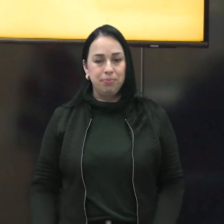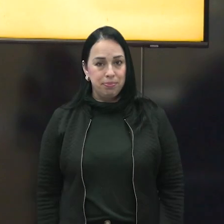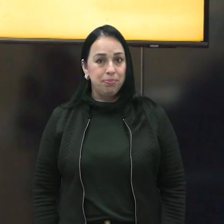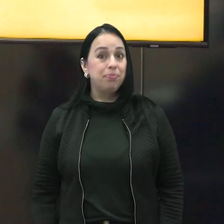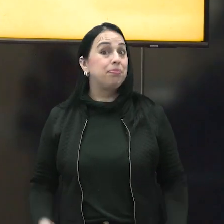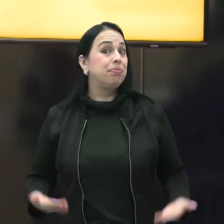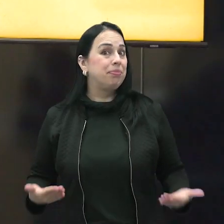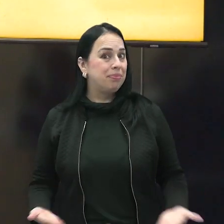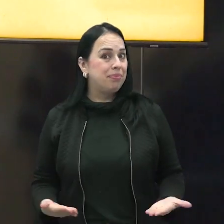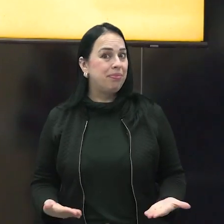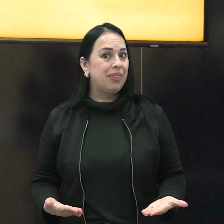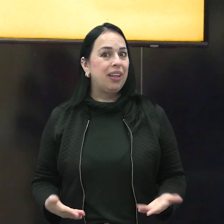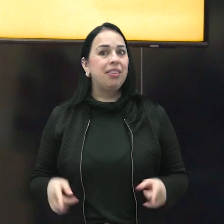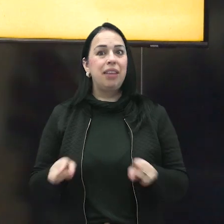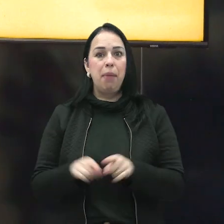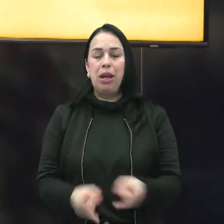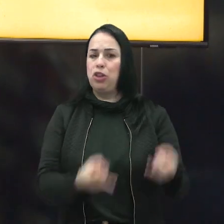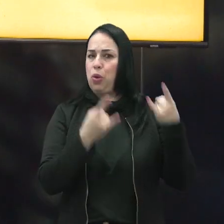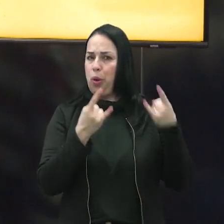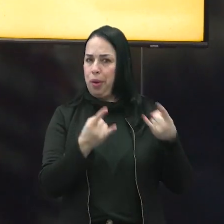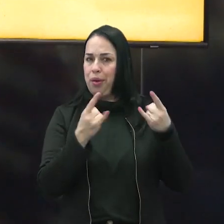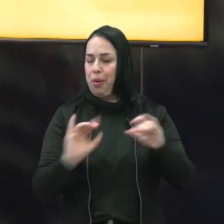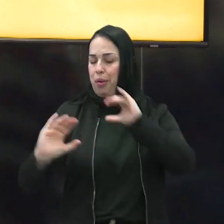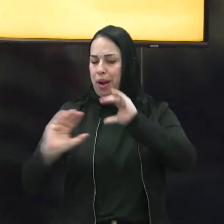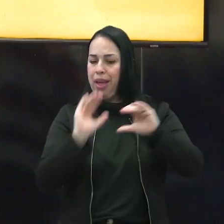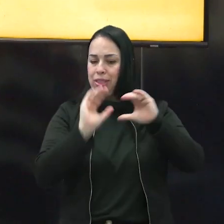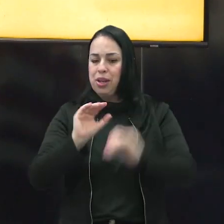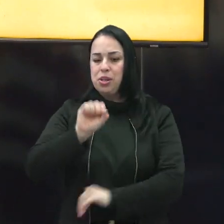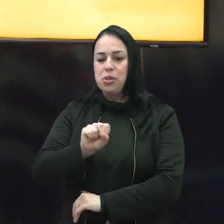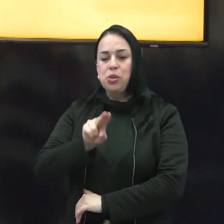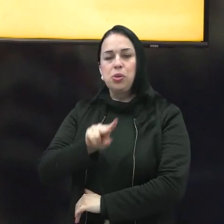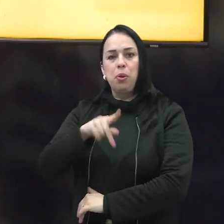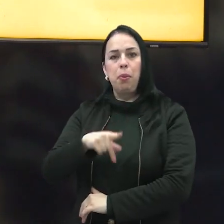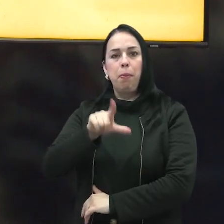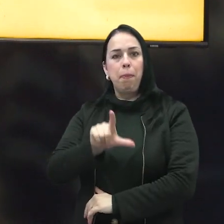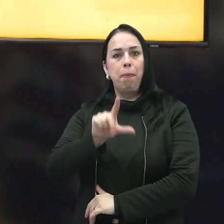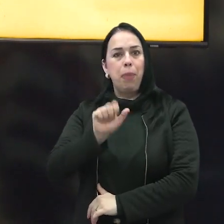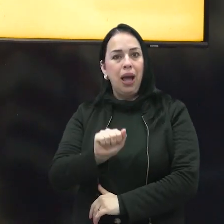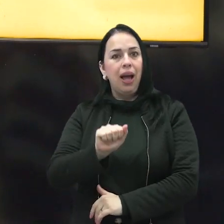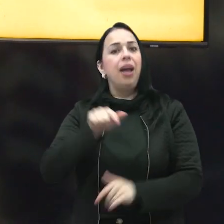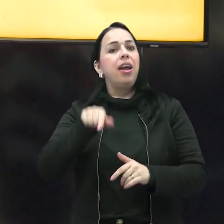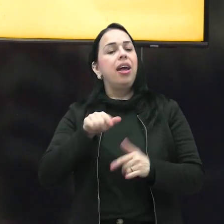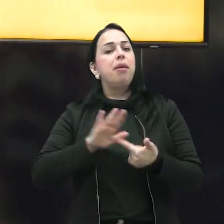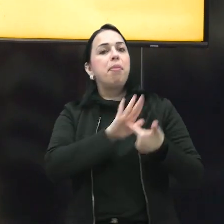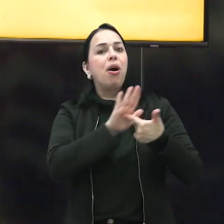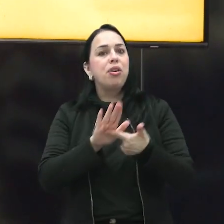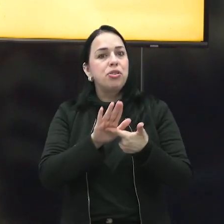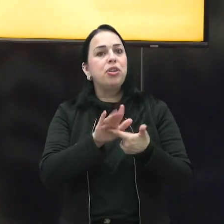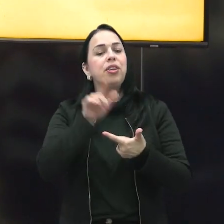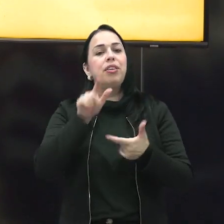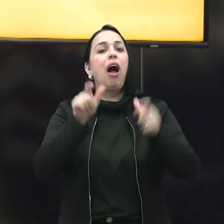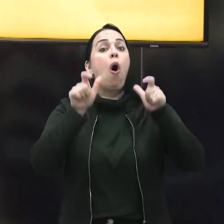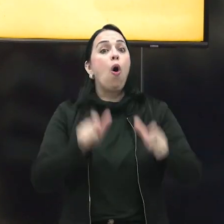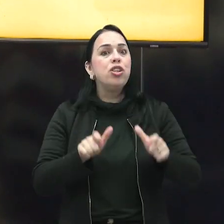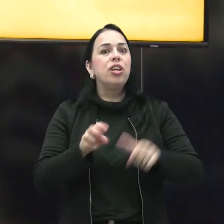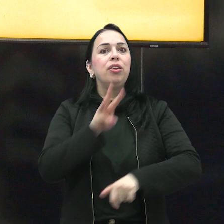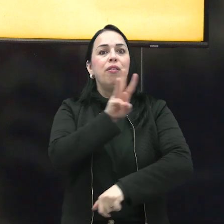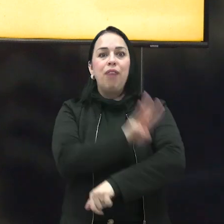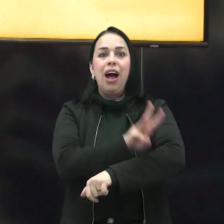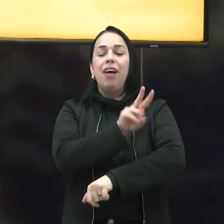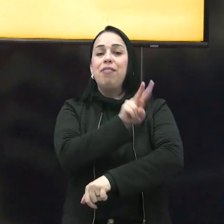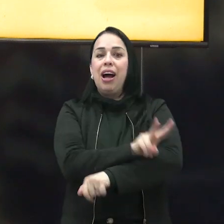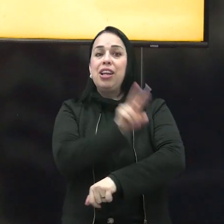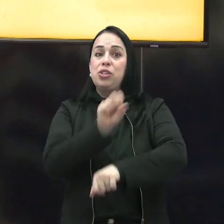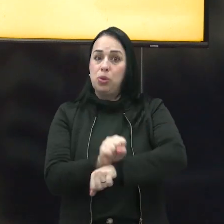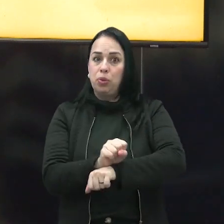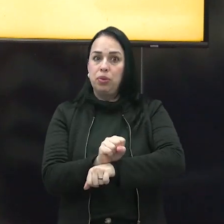é só chegar por lá. Ainda no ritmo do rock and roll, o cantor Supla se apresenta este sábado no Festival de Inverno do Vale Sul Shopping.